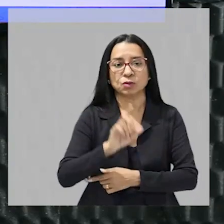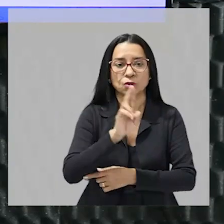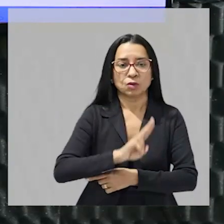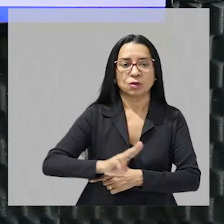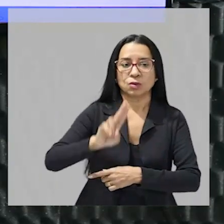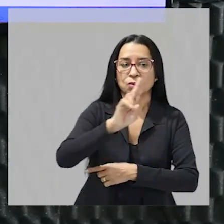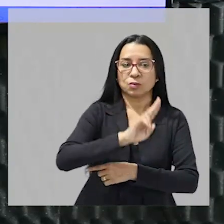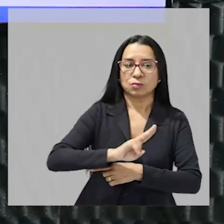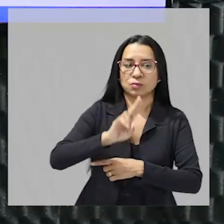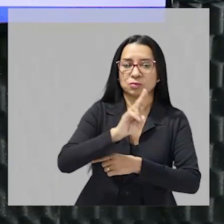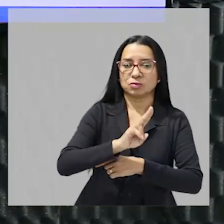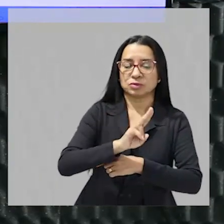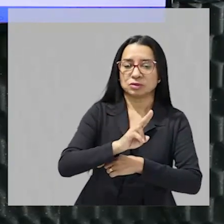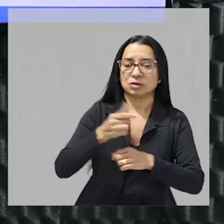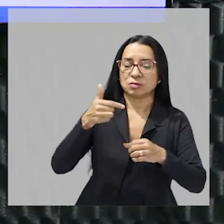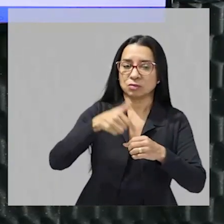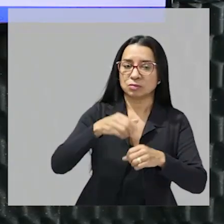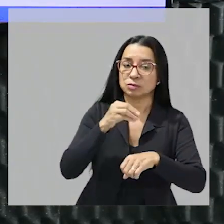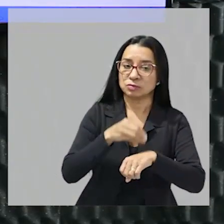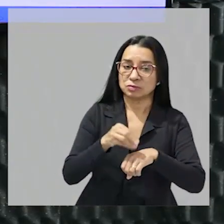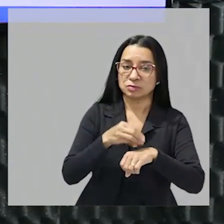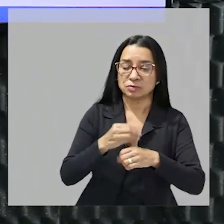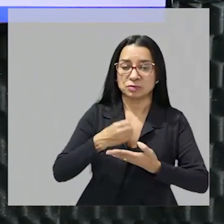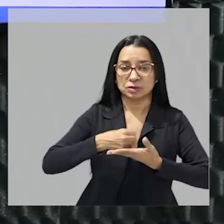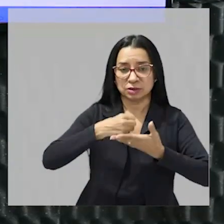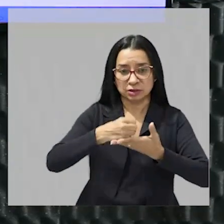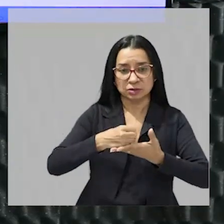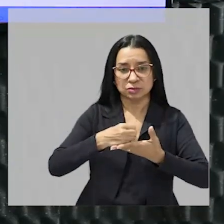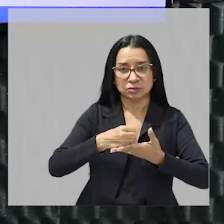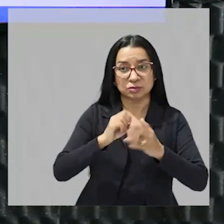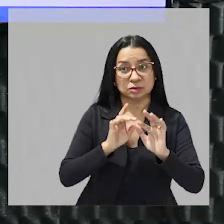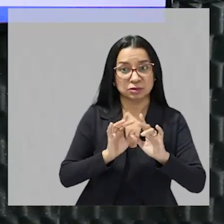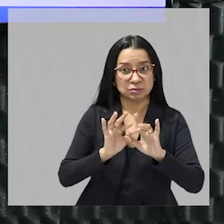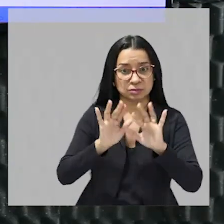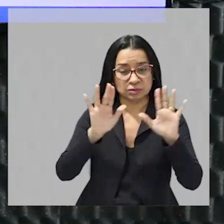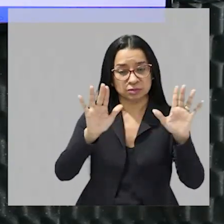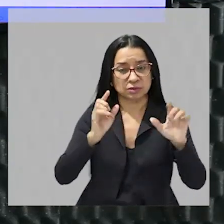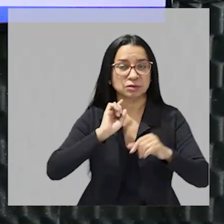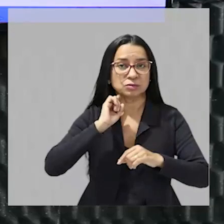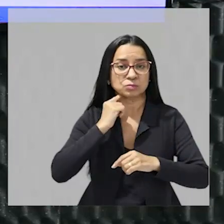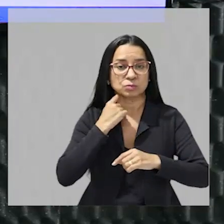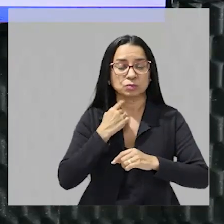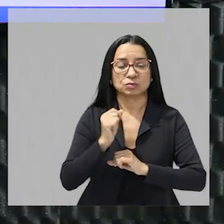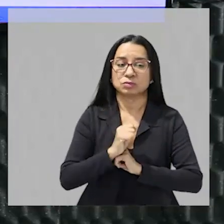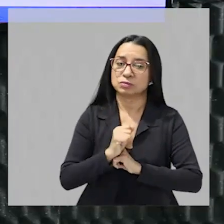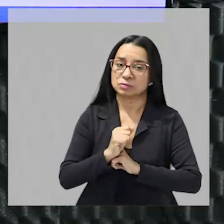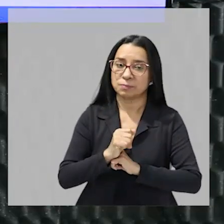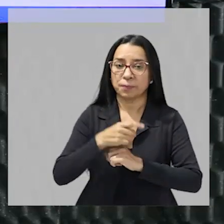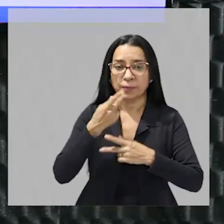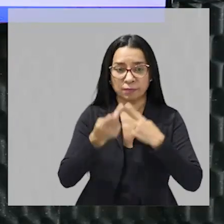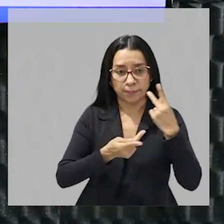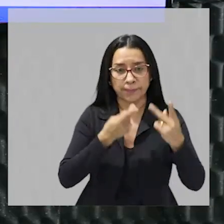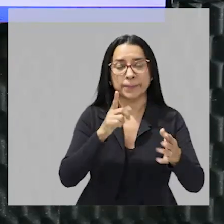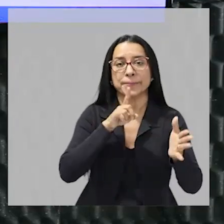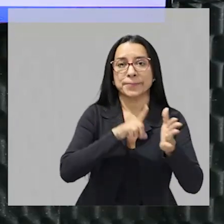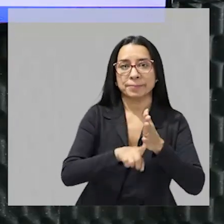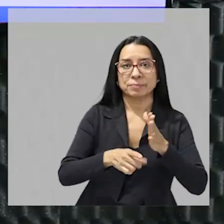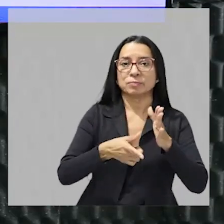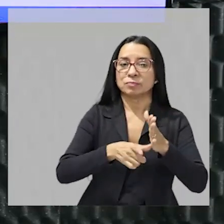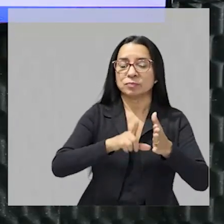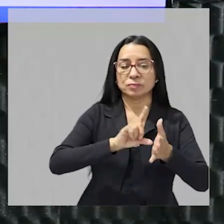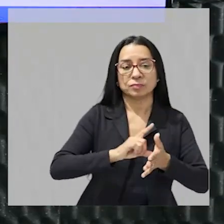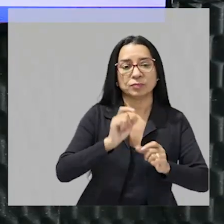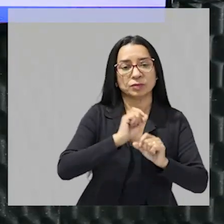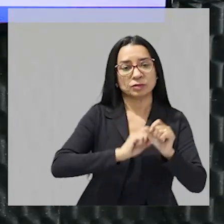um combustível fóssil vai ajudar na emissão de gases poluentes? Claro que não, acabei de te dizer na questão passada e repito. Os